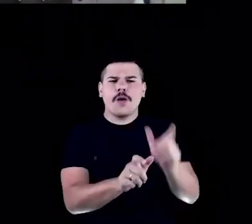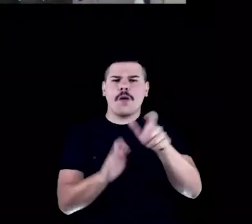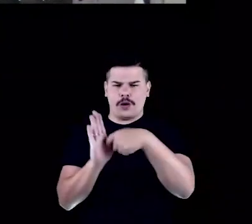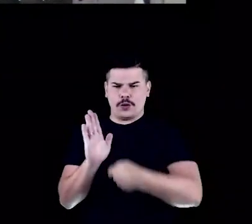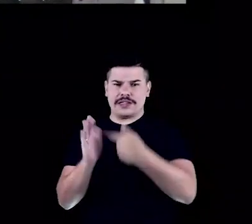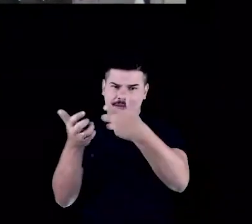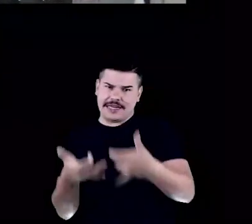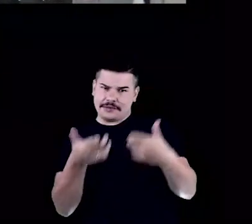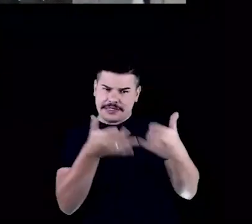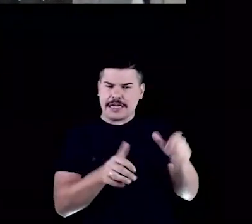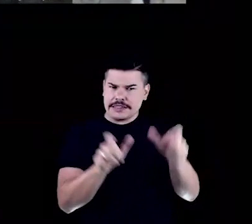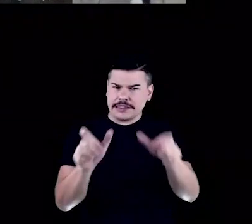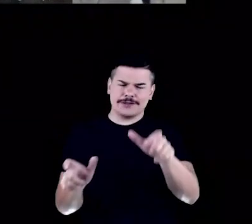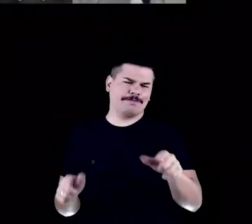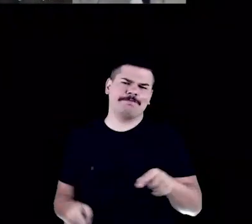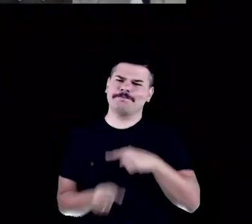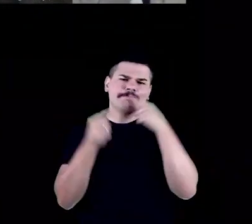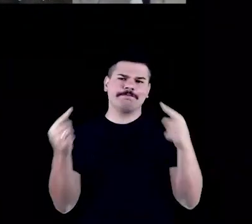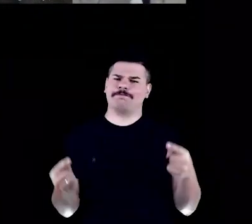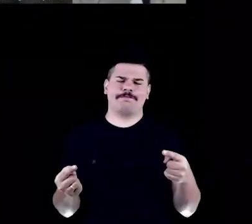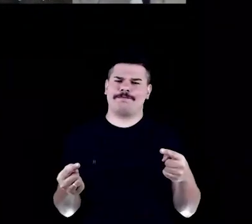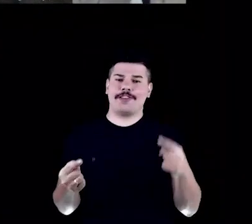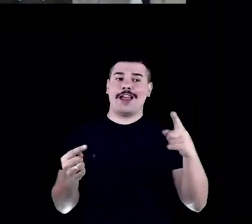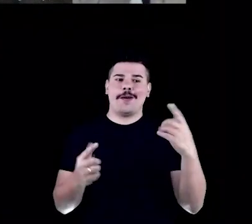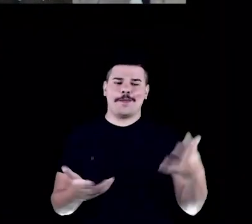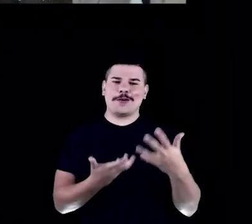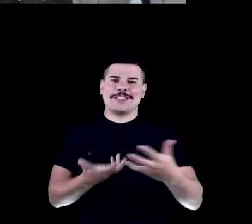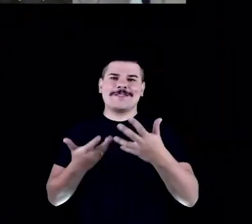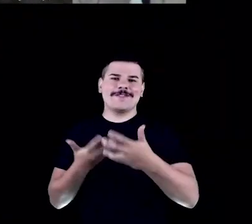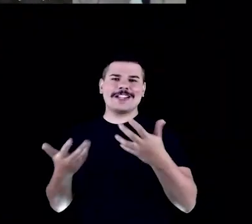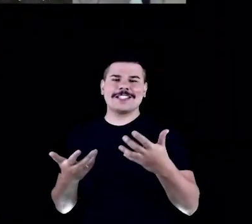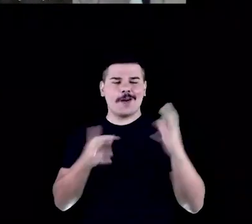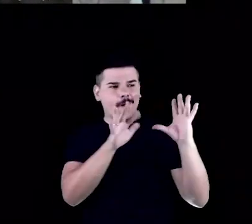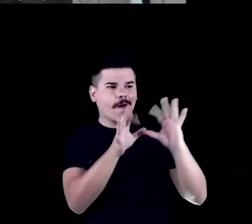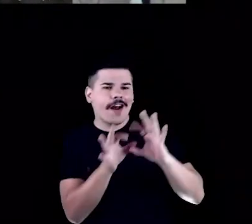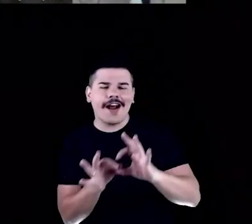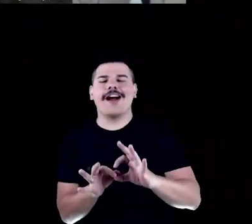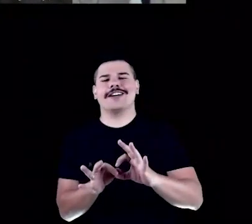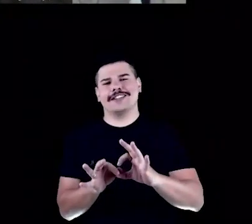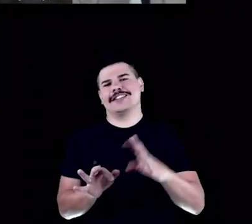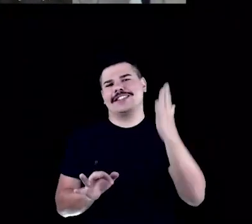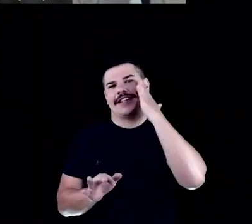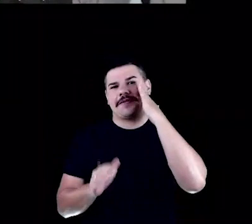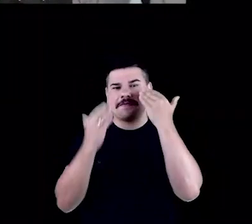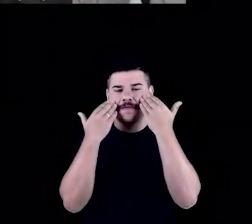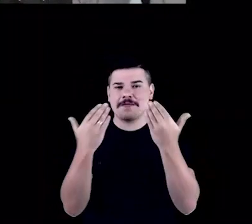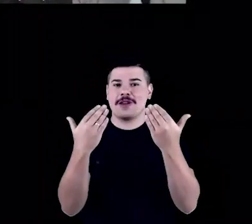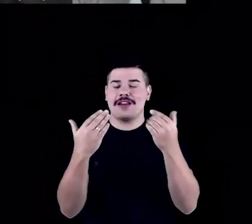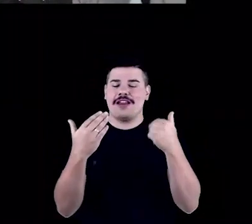falar sobre uma coisa ou outra, geralmente são externas. Geralmente, as motivações dela, no nosso contexto, são muito...